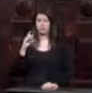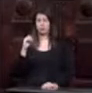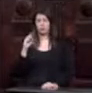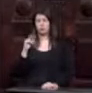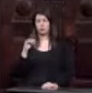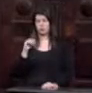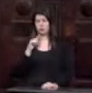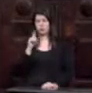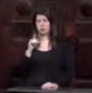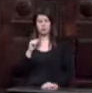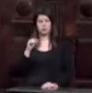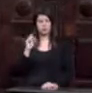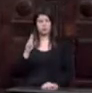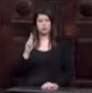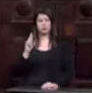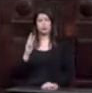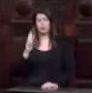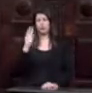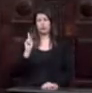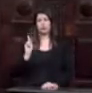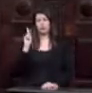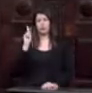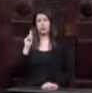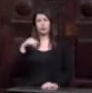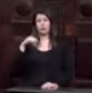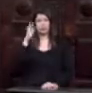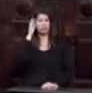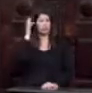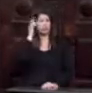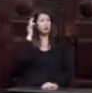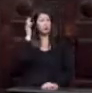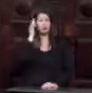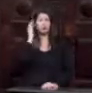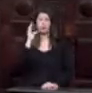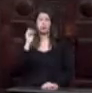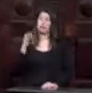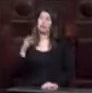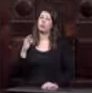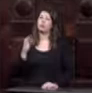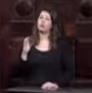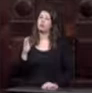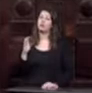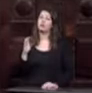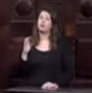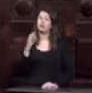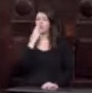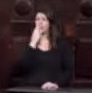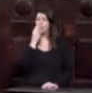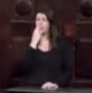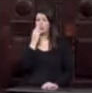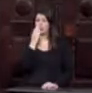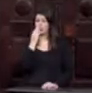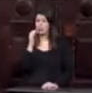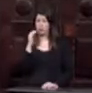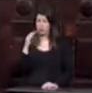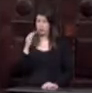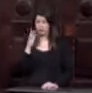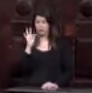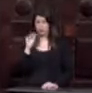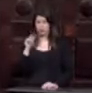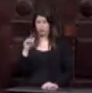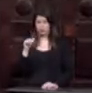Osório, Zaqueu, Valdec, Marcelo, Conte, Julianelli, Lucinha, Flávio